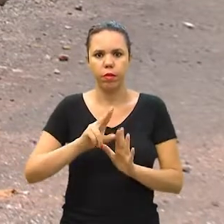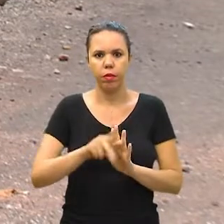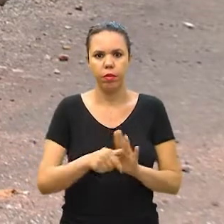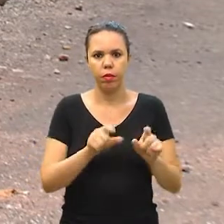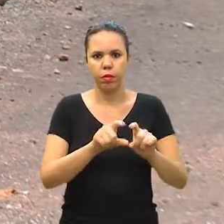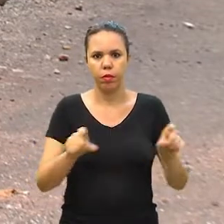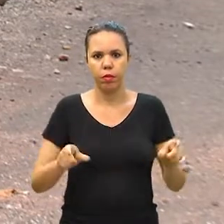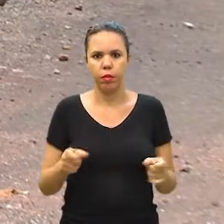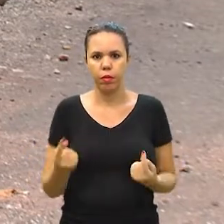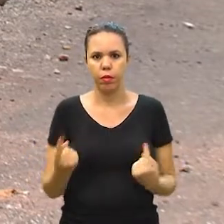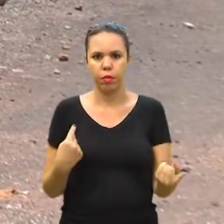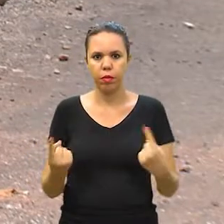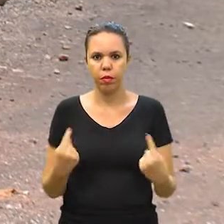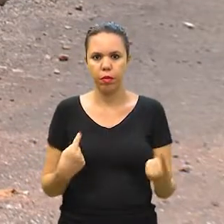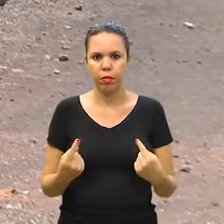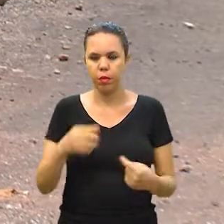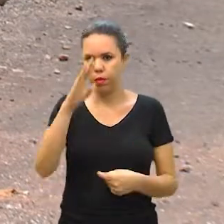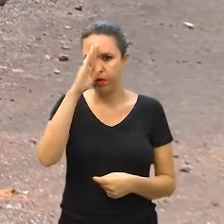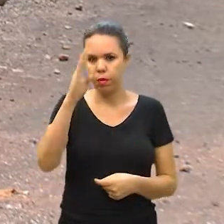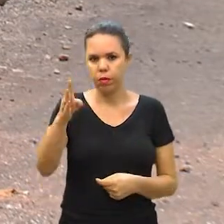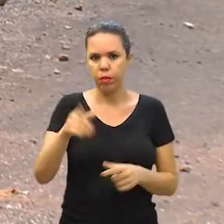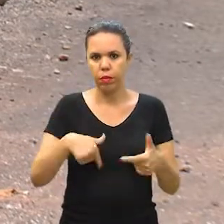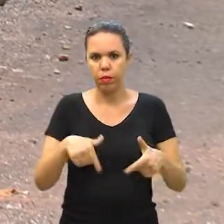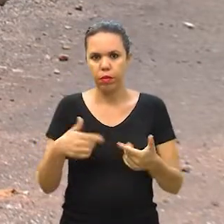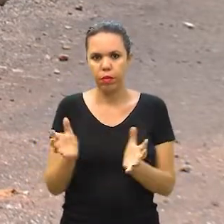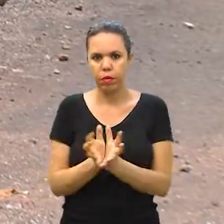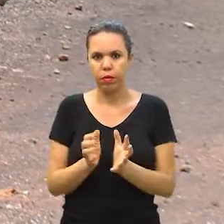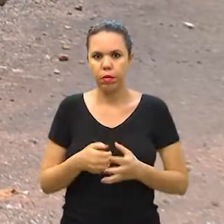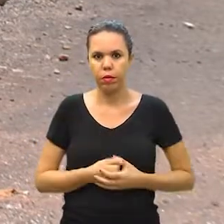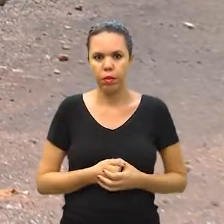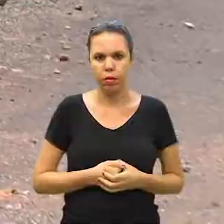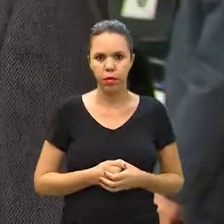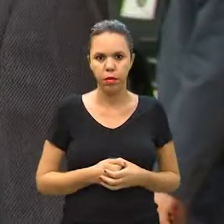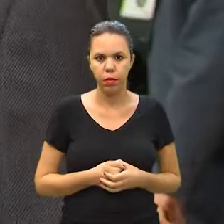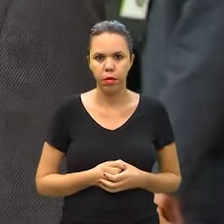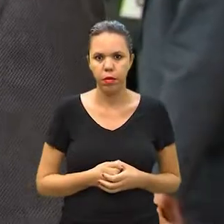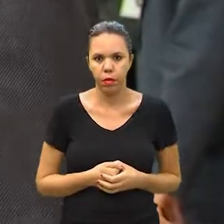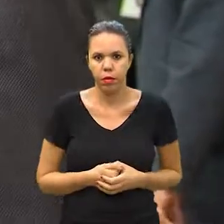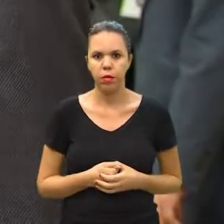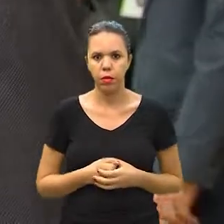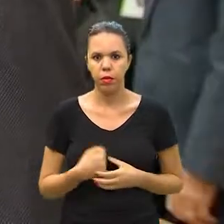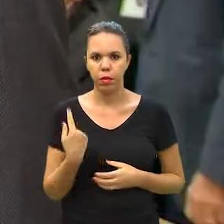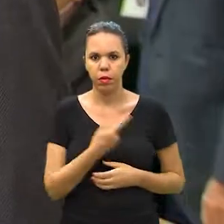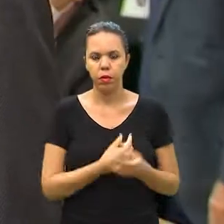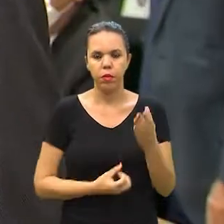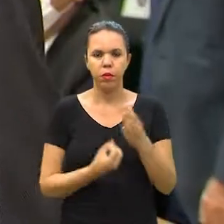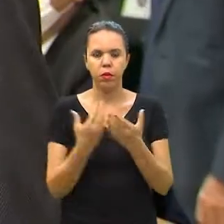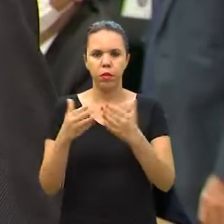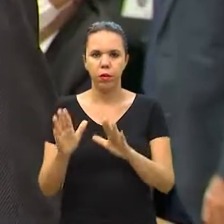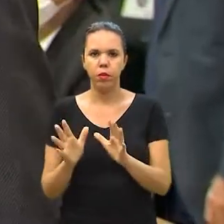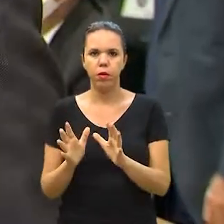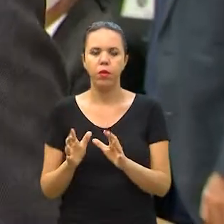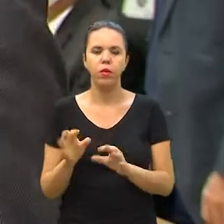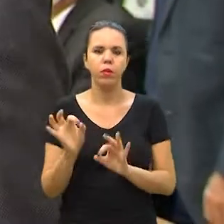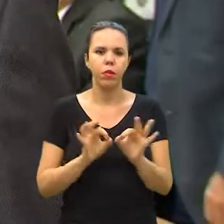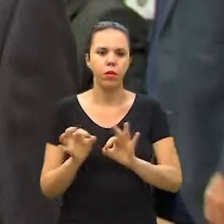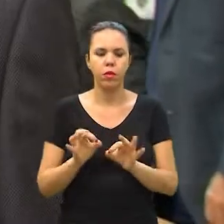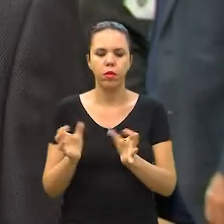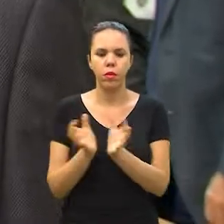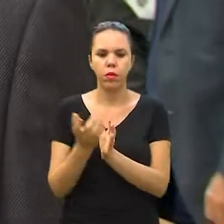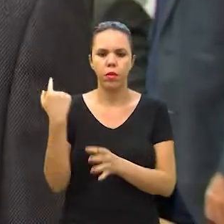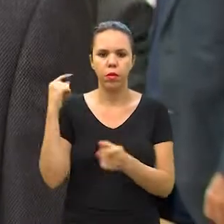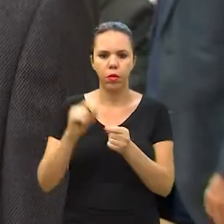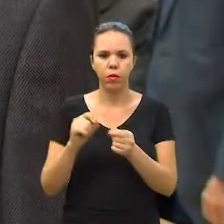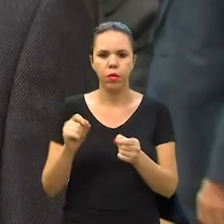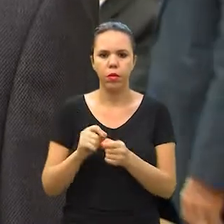em vários trechos. Esse foi um dos principais trabalhos da comissão. Essa comissão que nós montamos, inclusive é uma reedição da